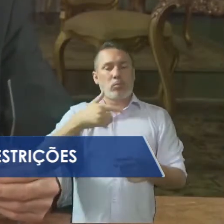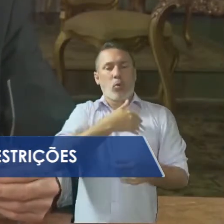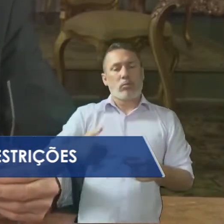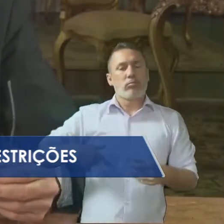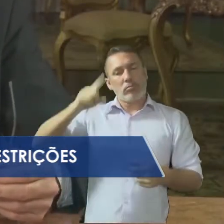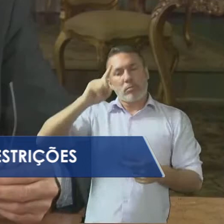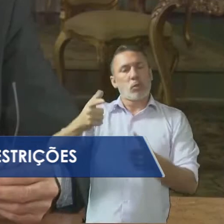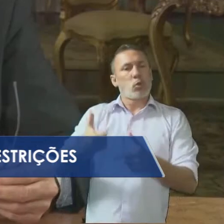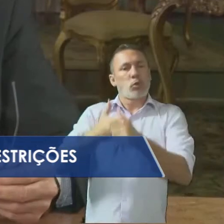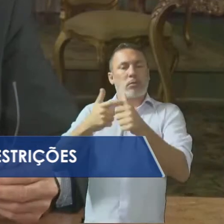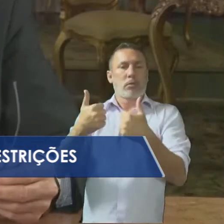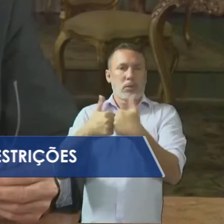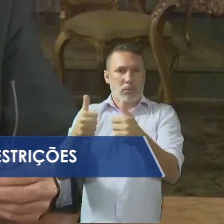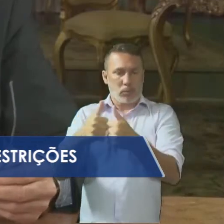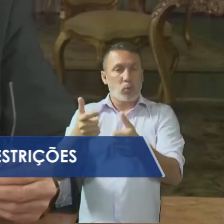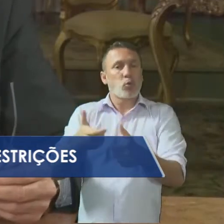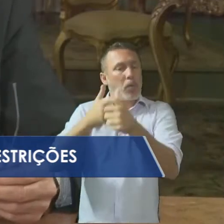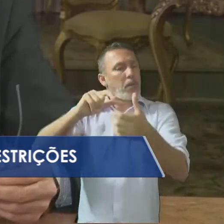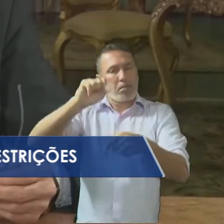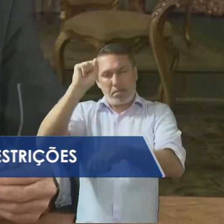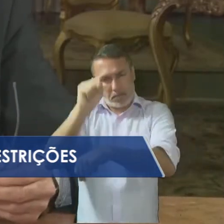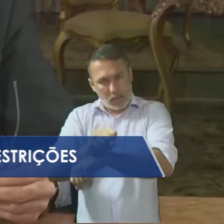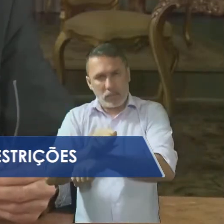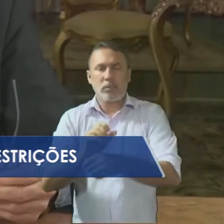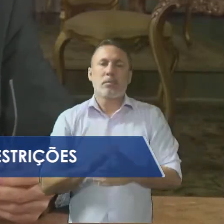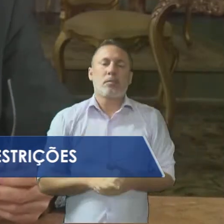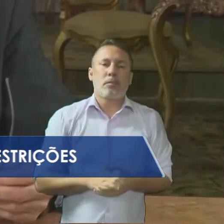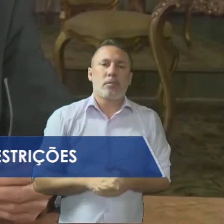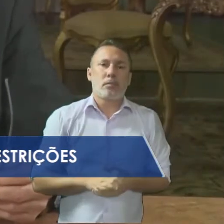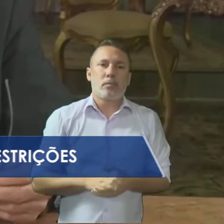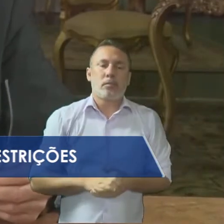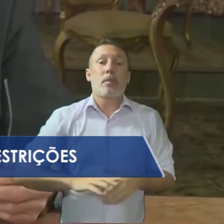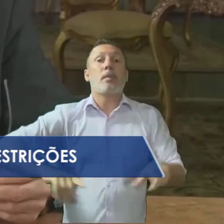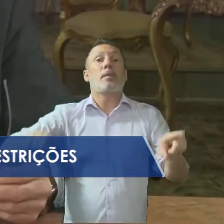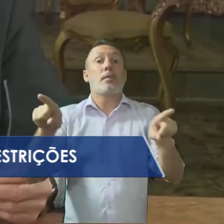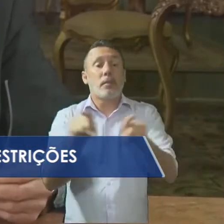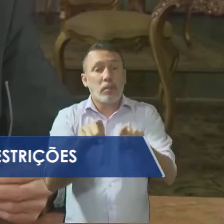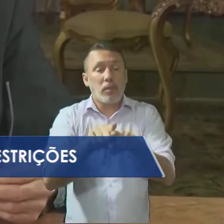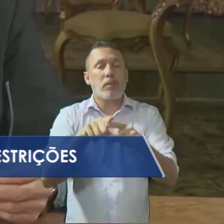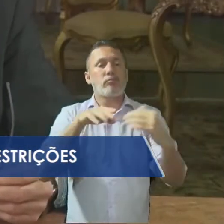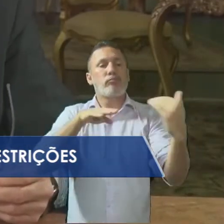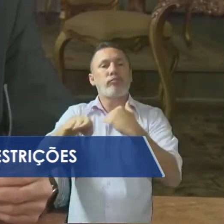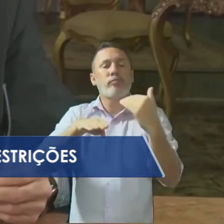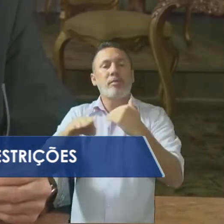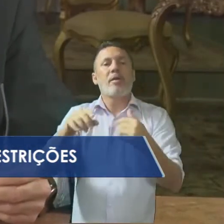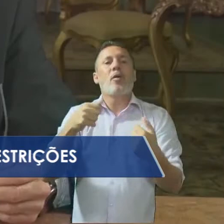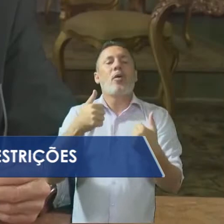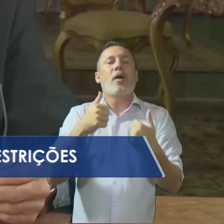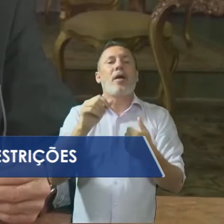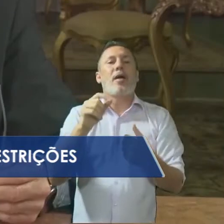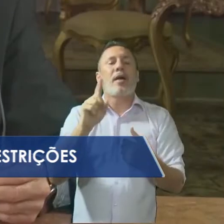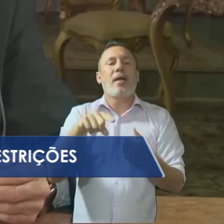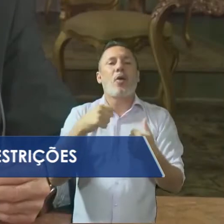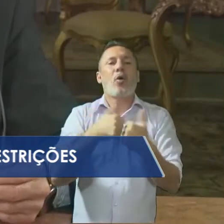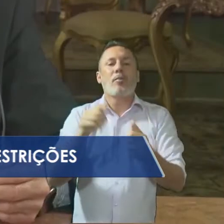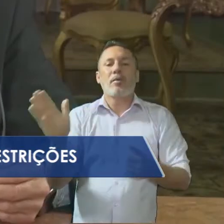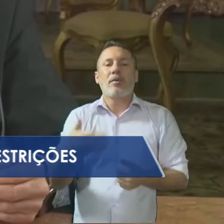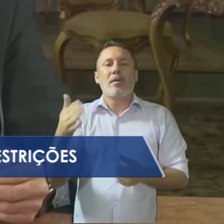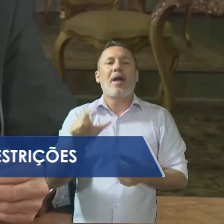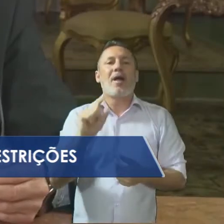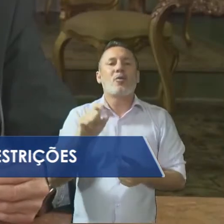desse transporte nós vamos suspendendo o transporte Metropolitano tão transpol está